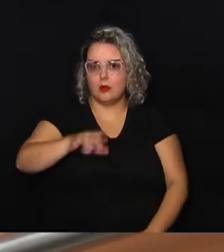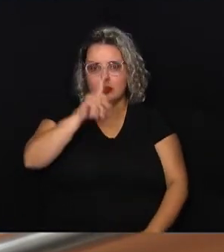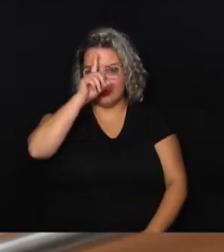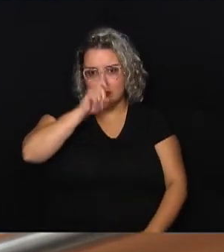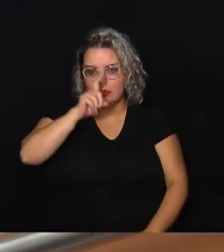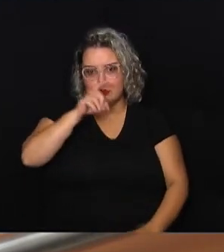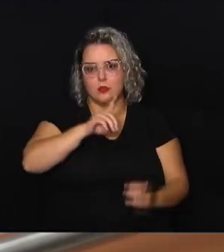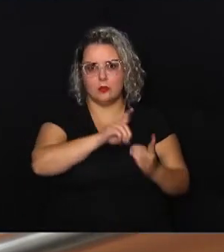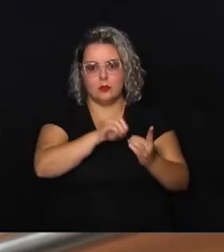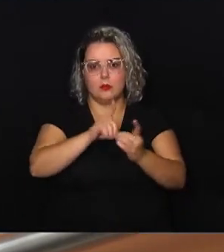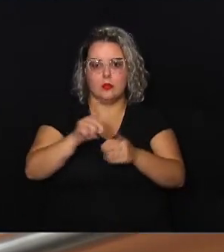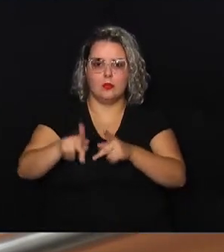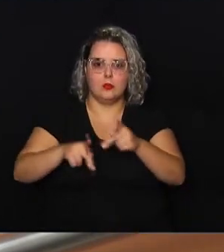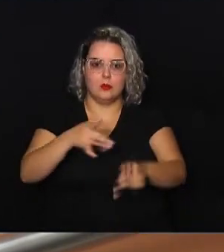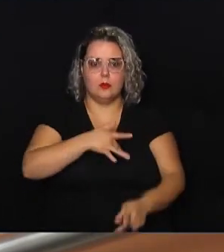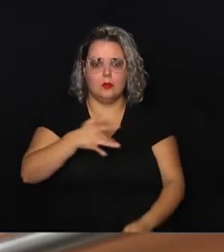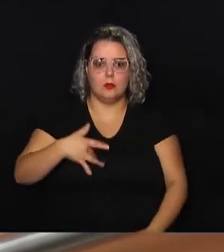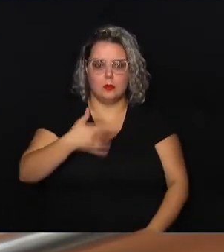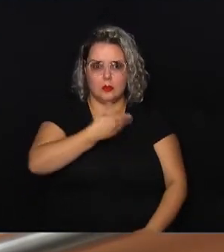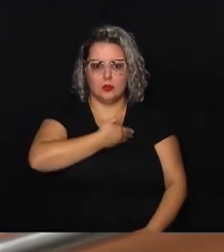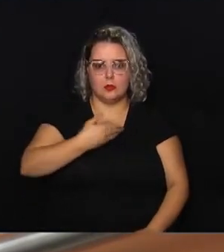façam atendimento à saúde pública.